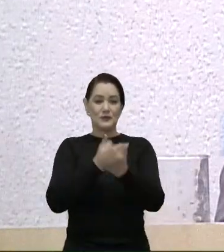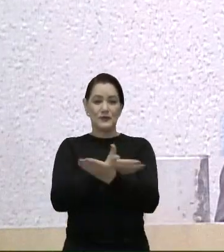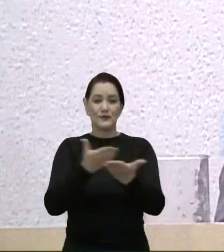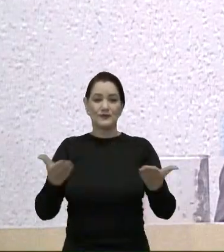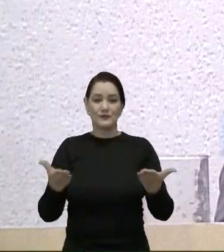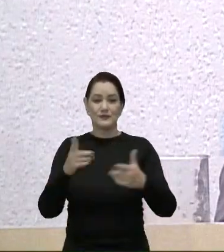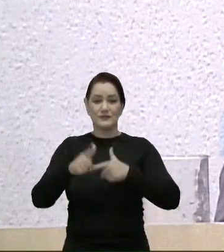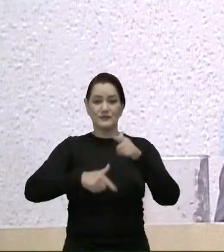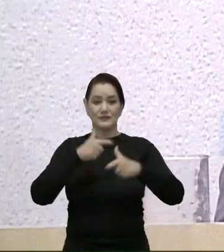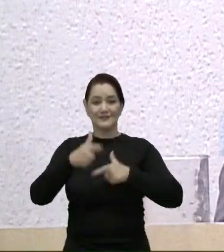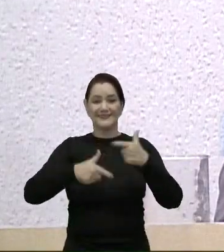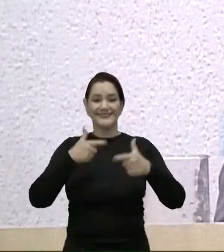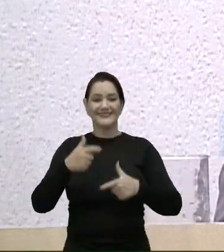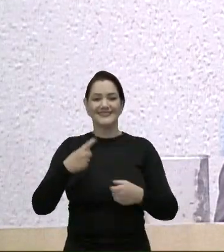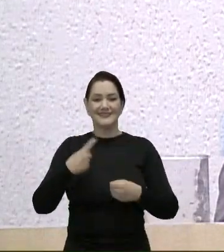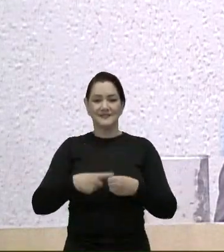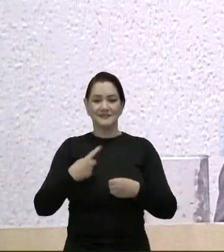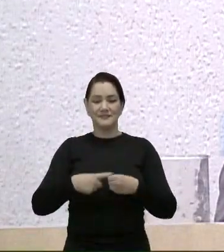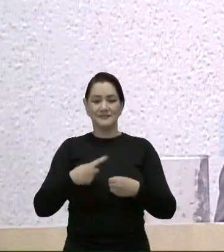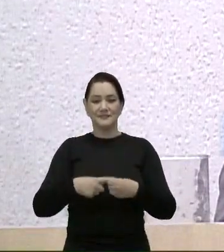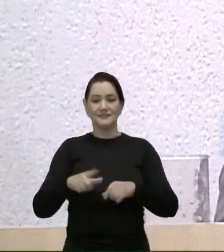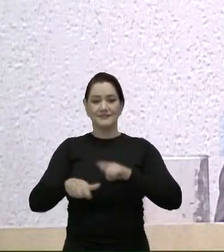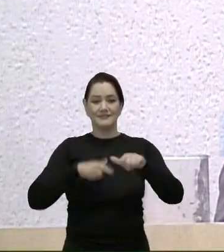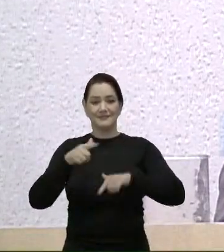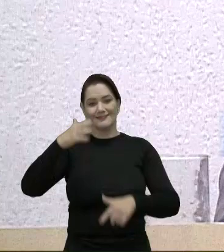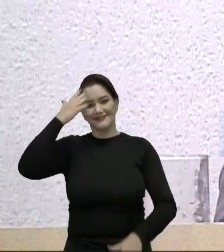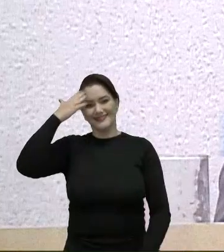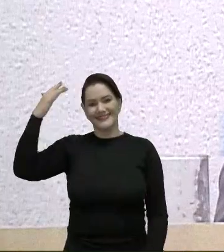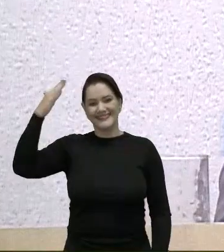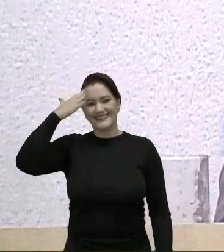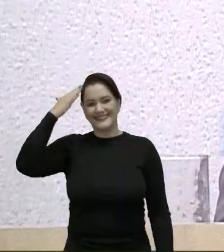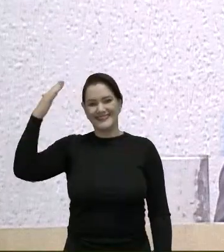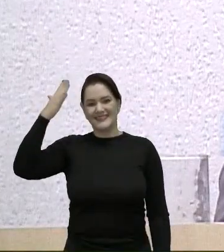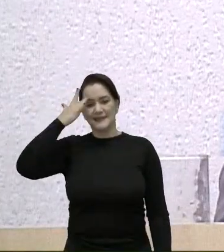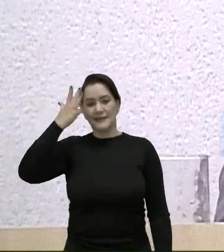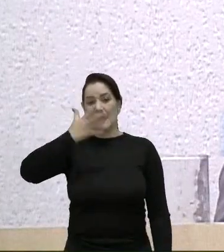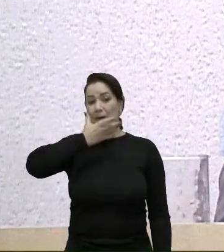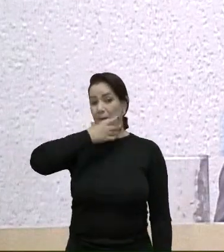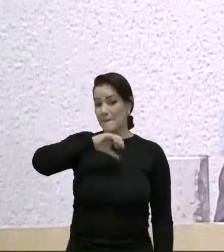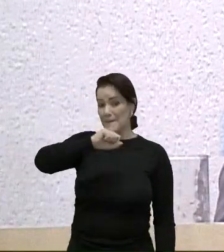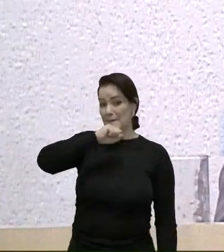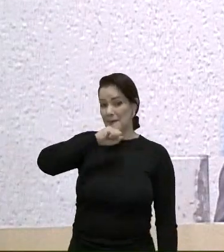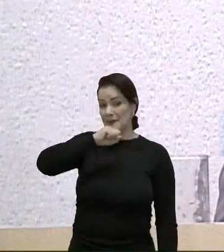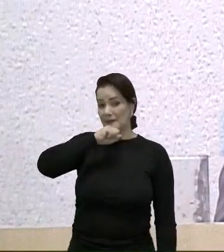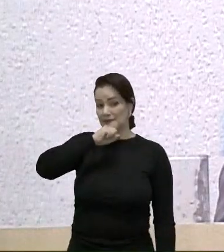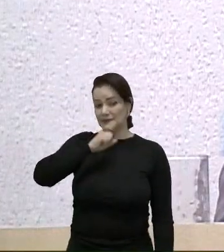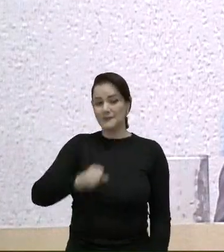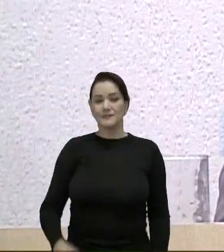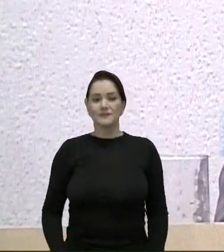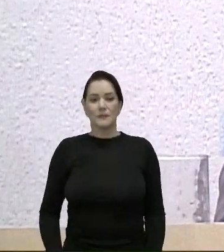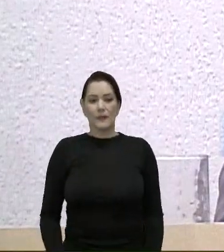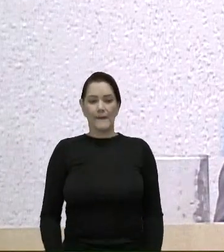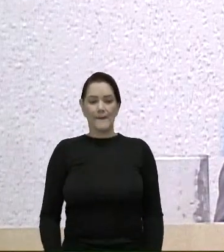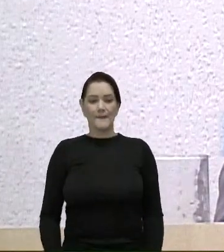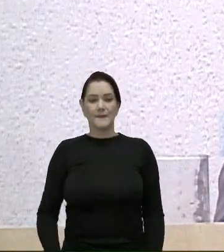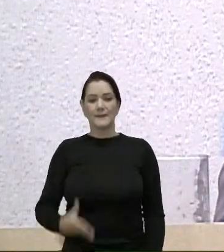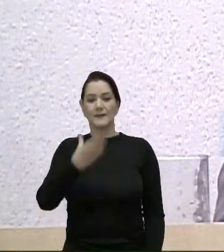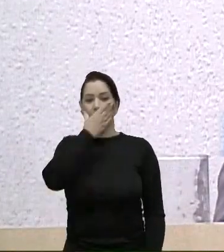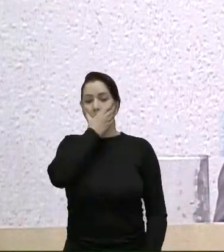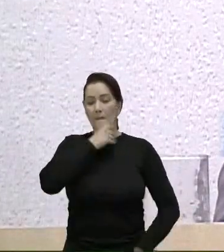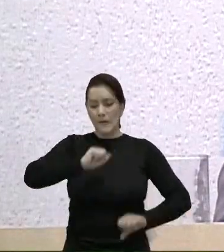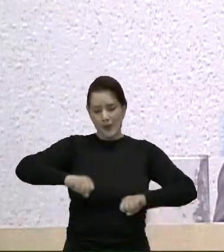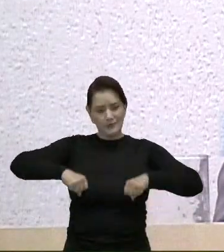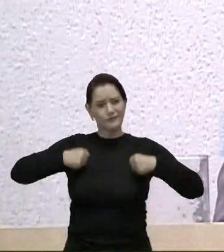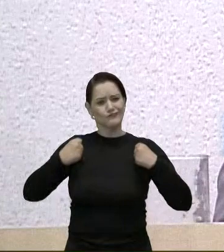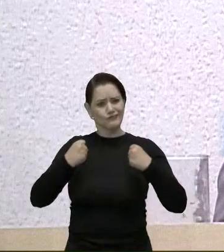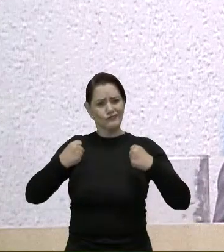garçom da nossa cidade, eu também pude realizar um sonho, né? Um sonho de um pai, de um de um cara que, com o esforço do